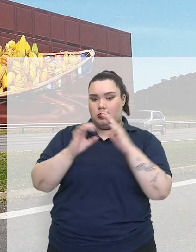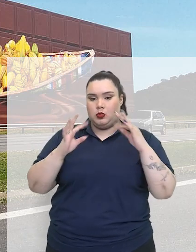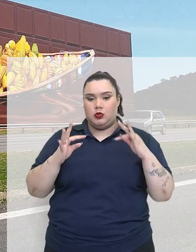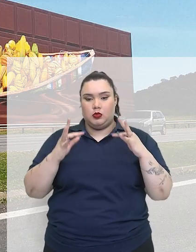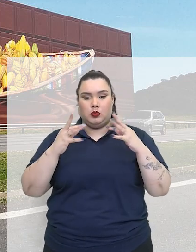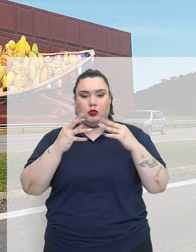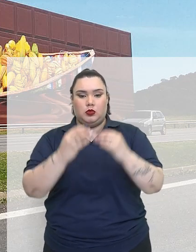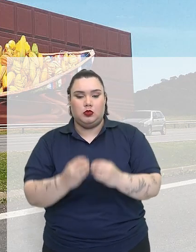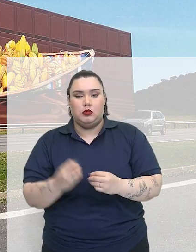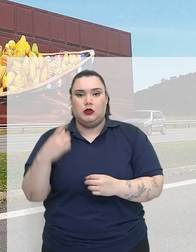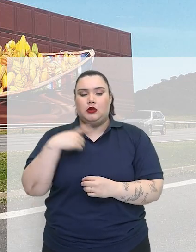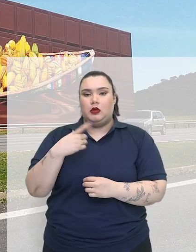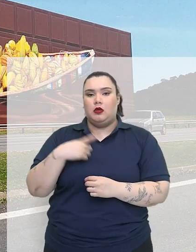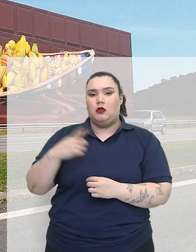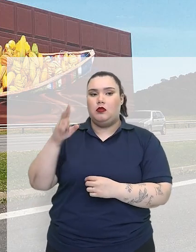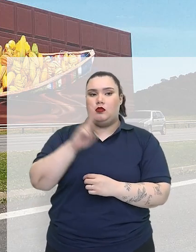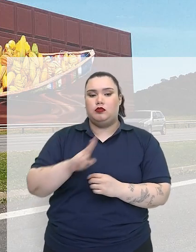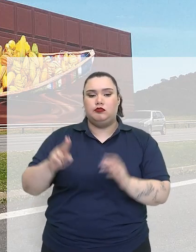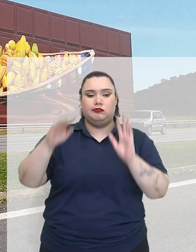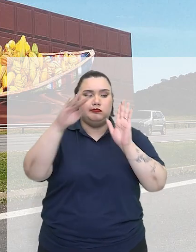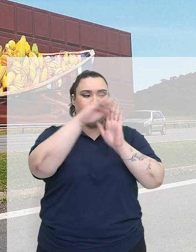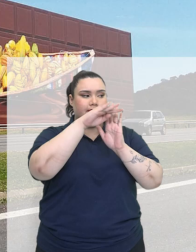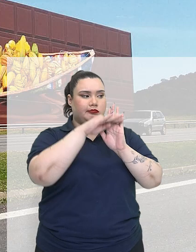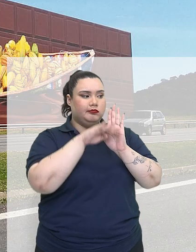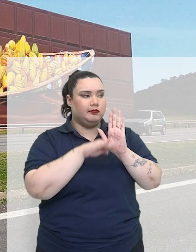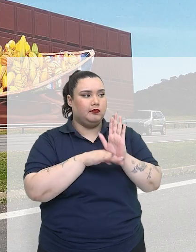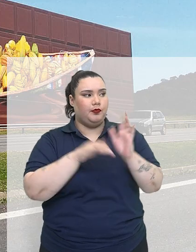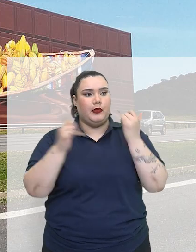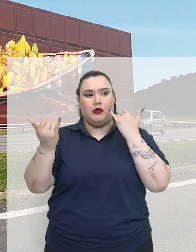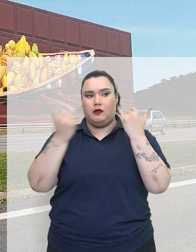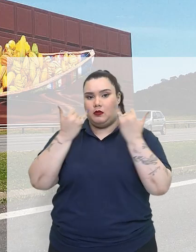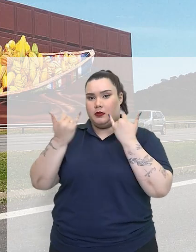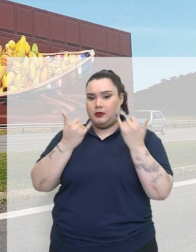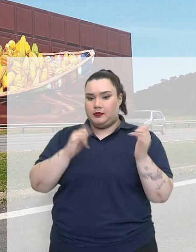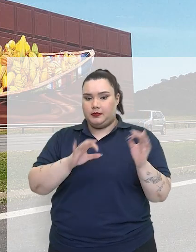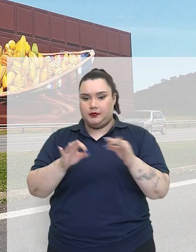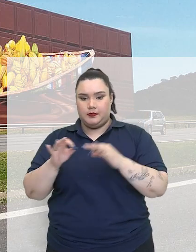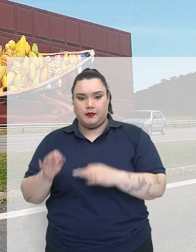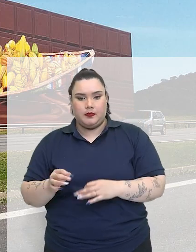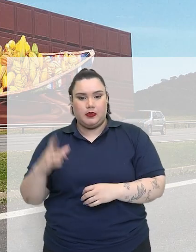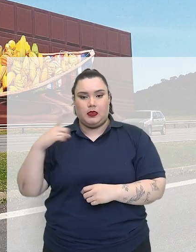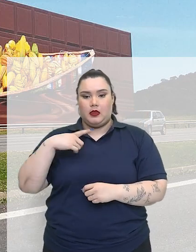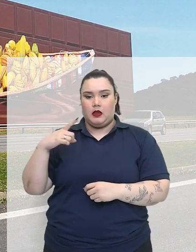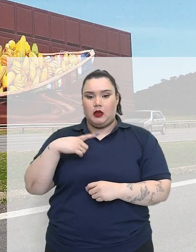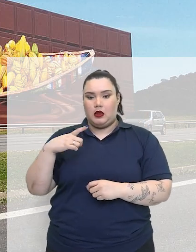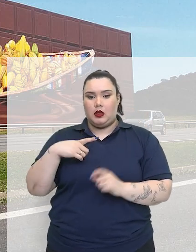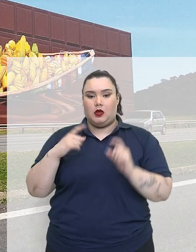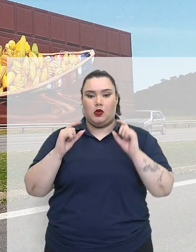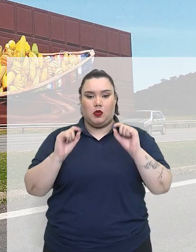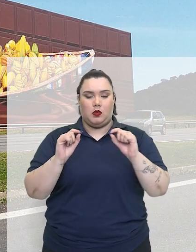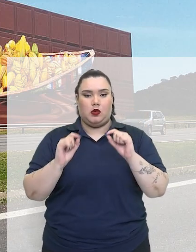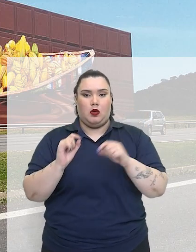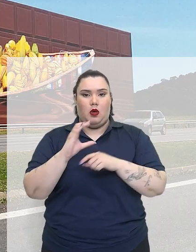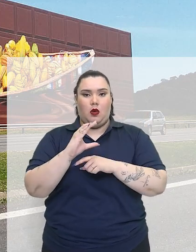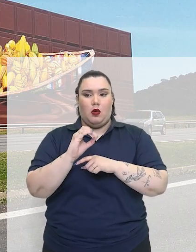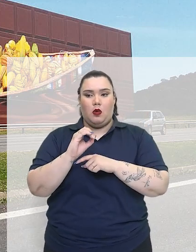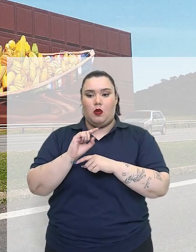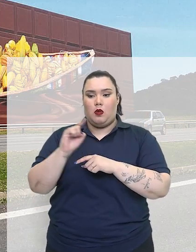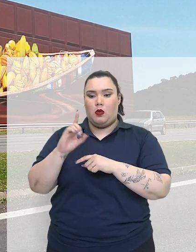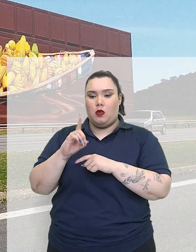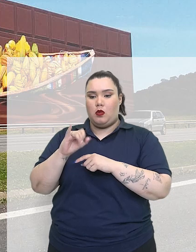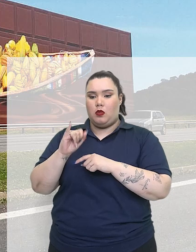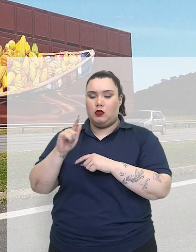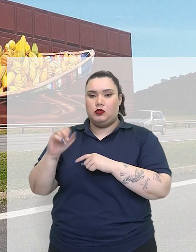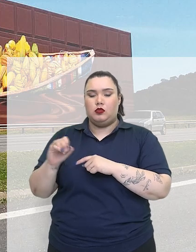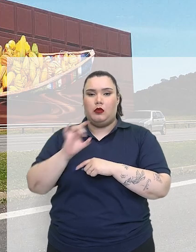Todos eles são carregados de informação. Existe ali um código, né? Em cada